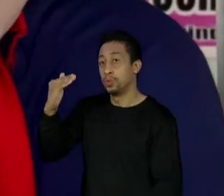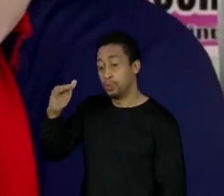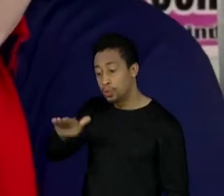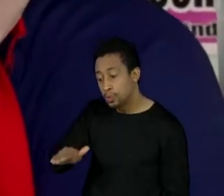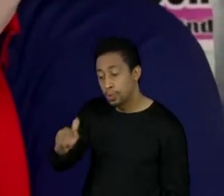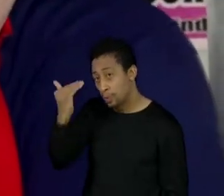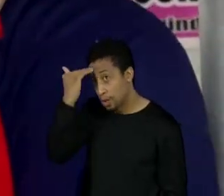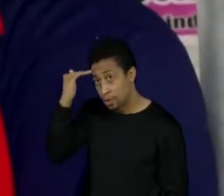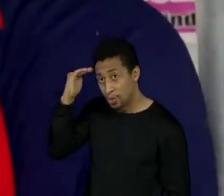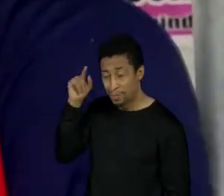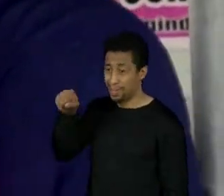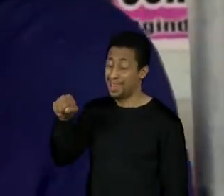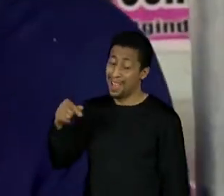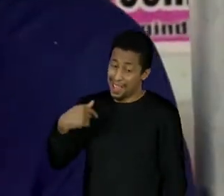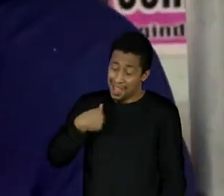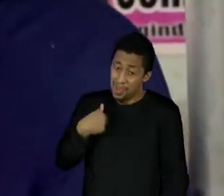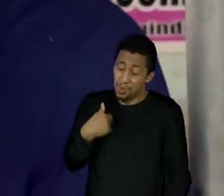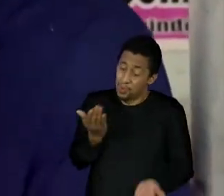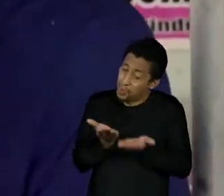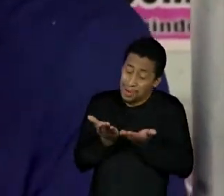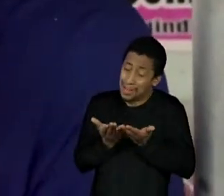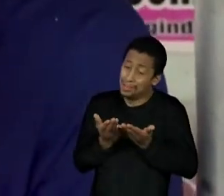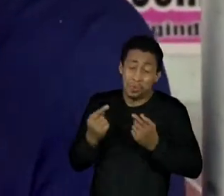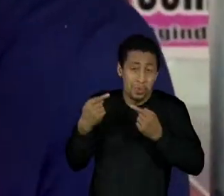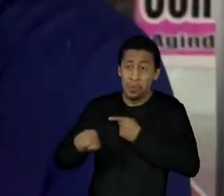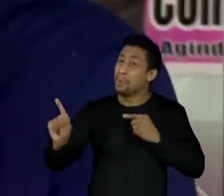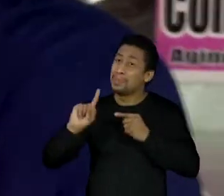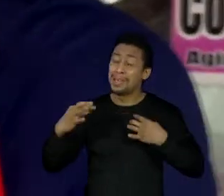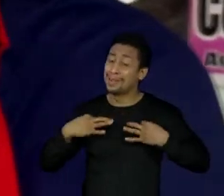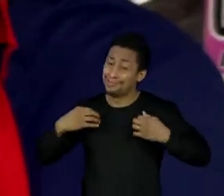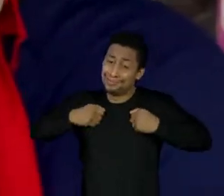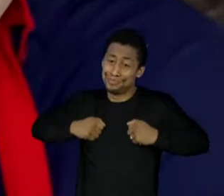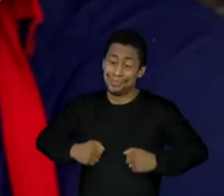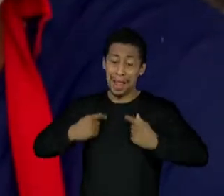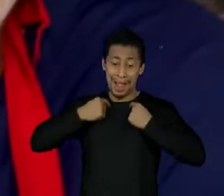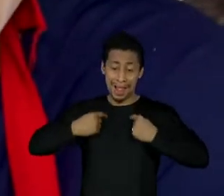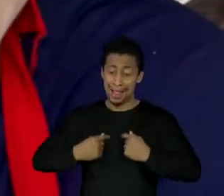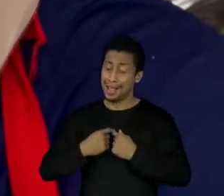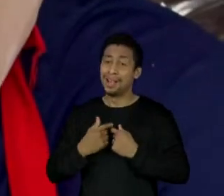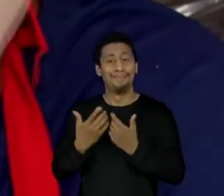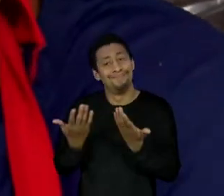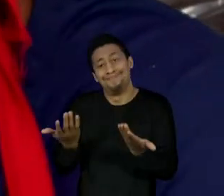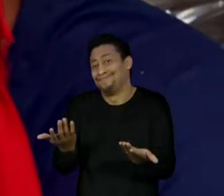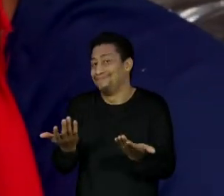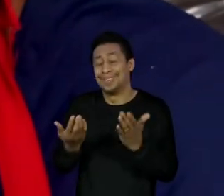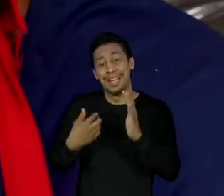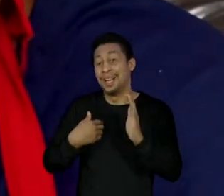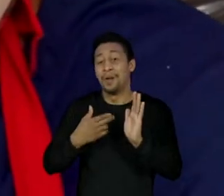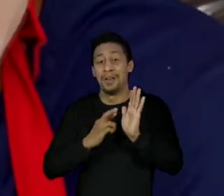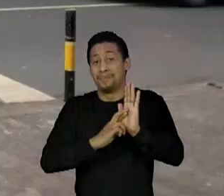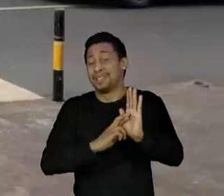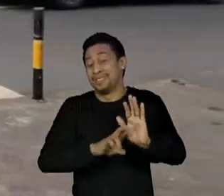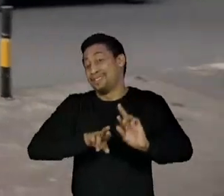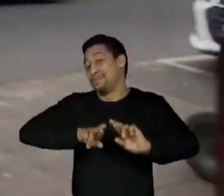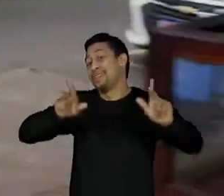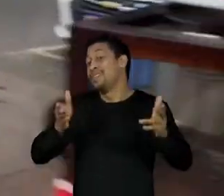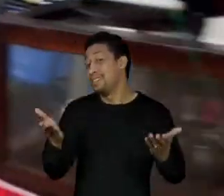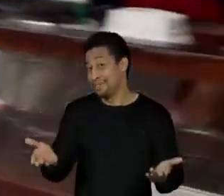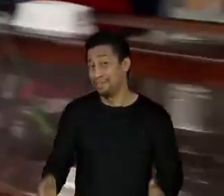para a gente que não é estar tá vestido, porque tem as questões das cores, dos colares e das contas, não representaria o que a roupa representa para